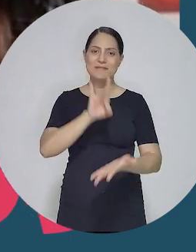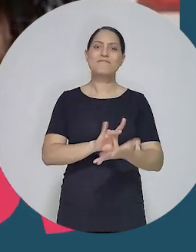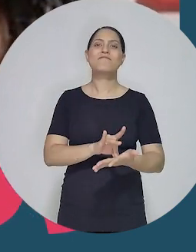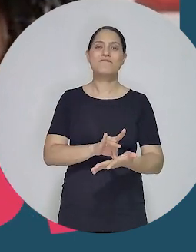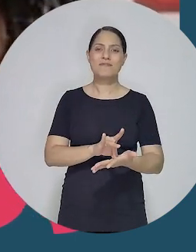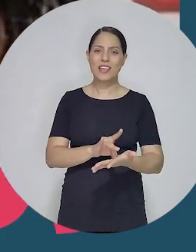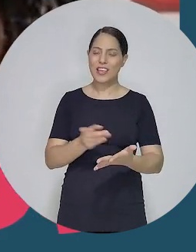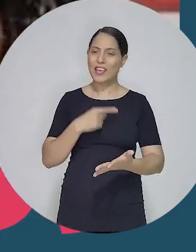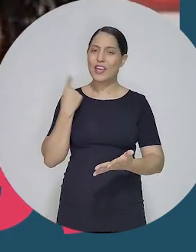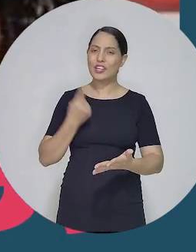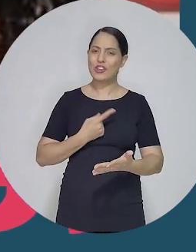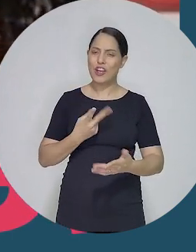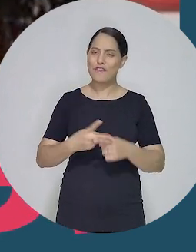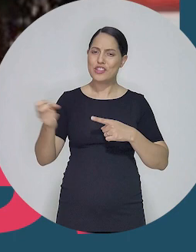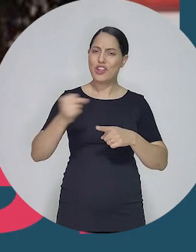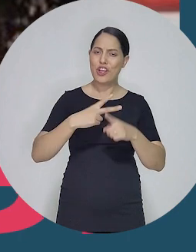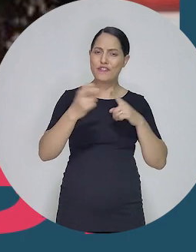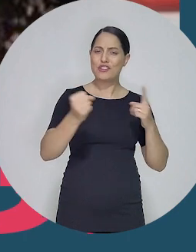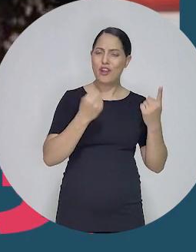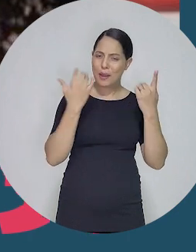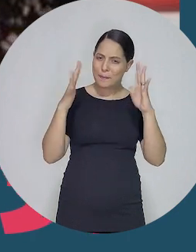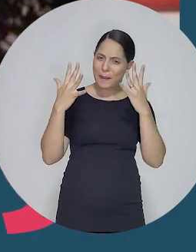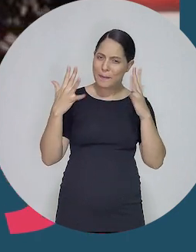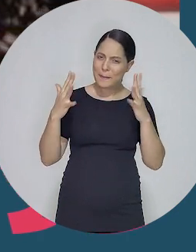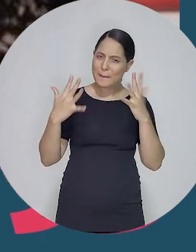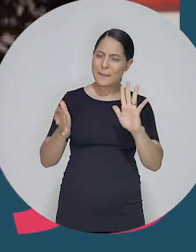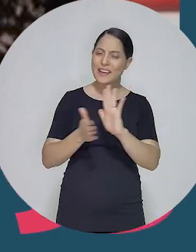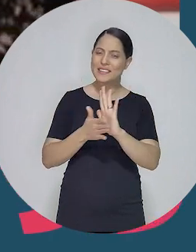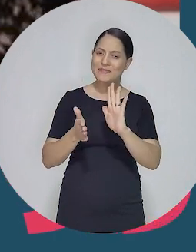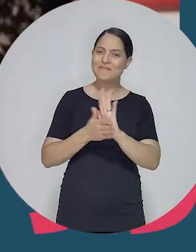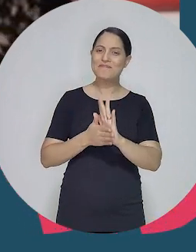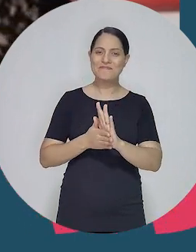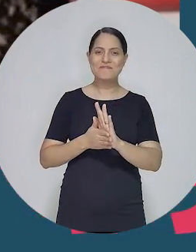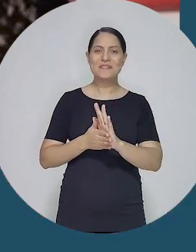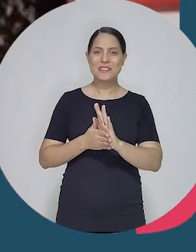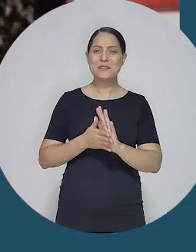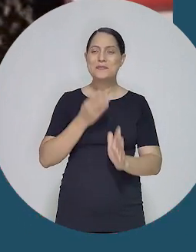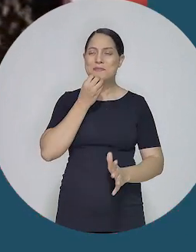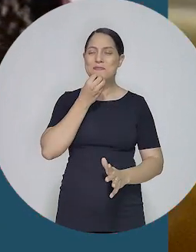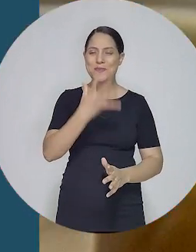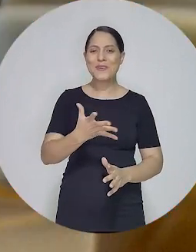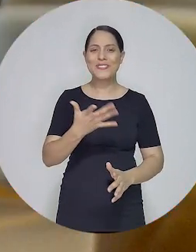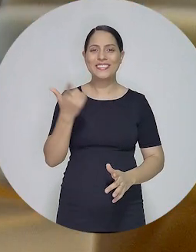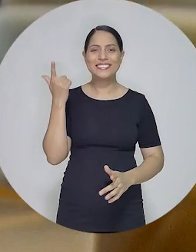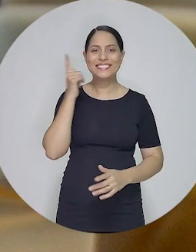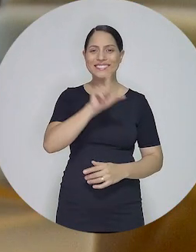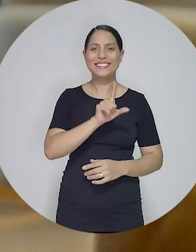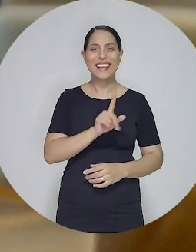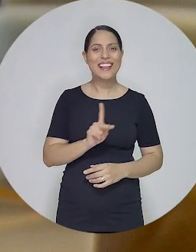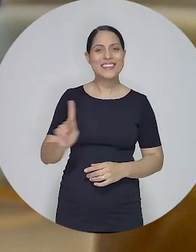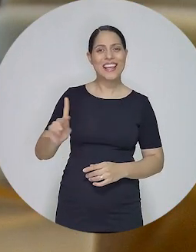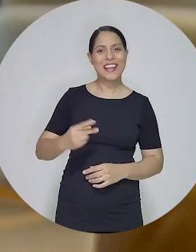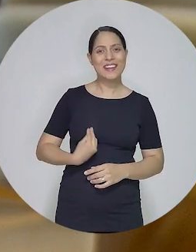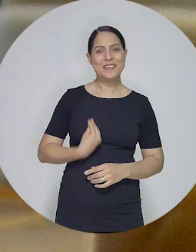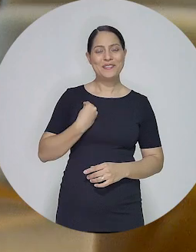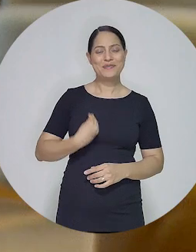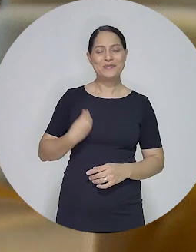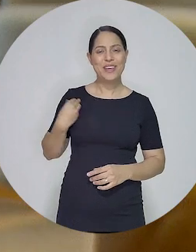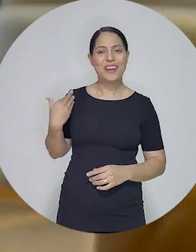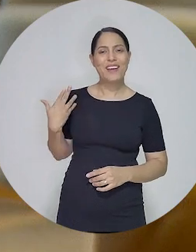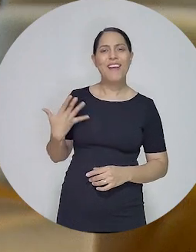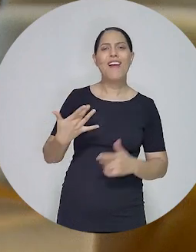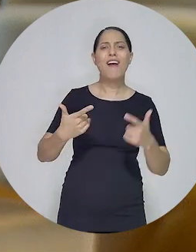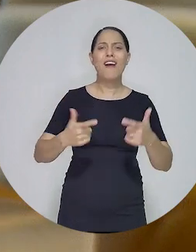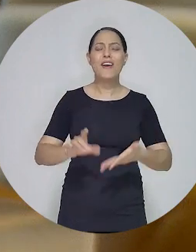essa conquista e aplaudir a cada vitória dele. Valeu a pena. O Beto, ele